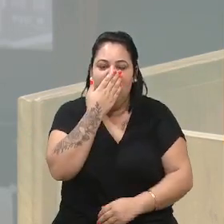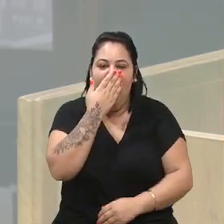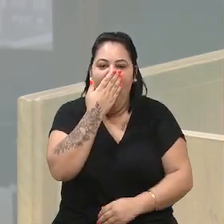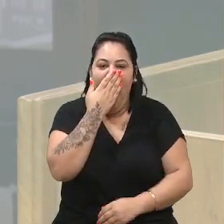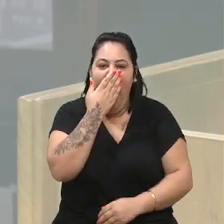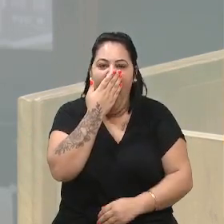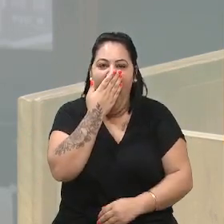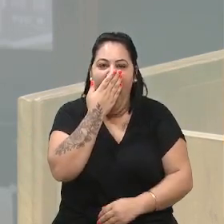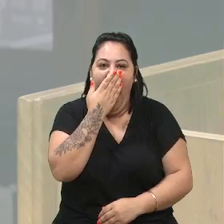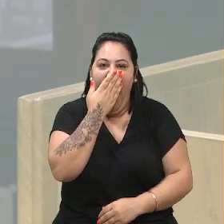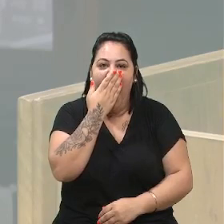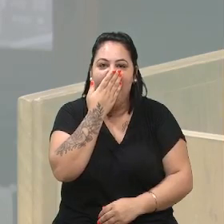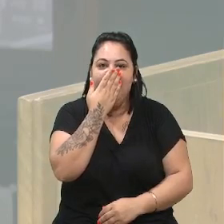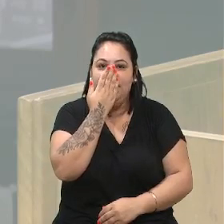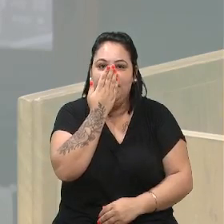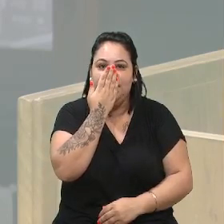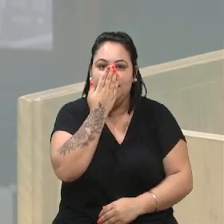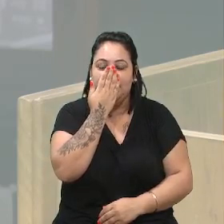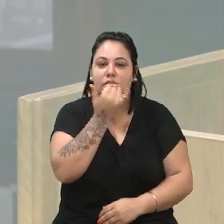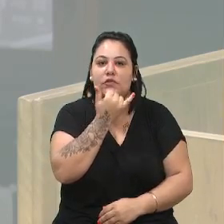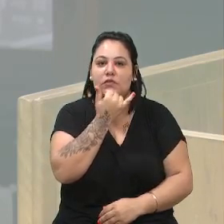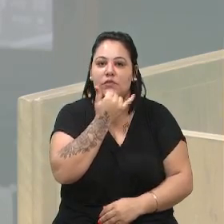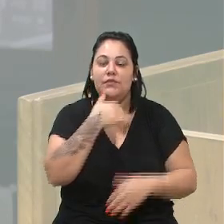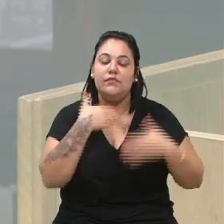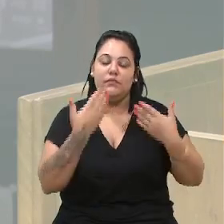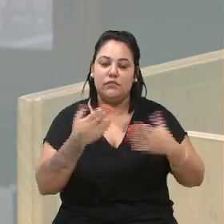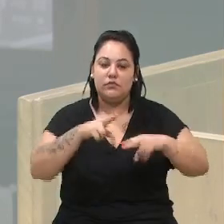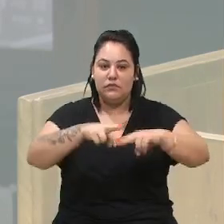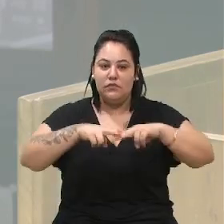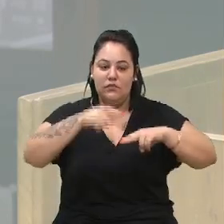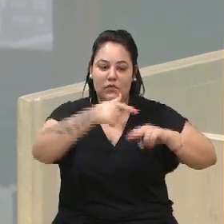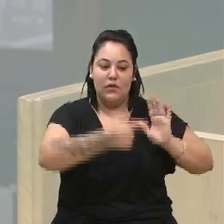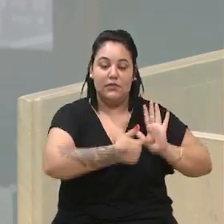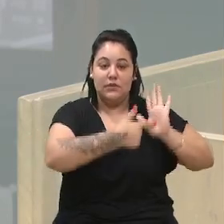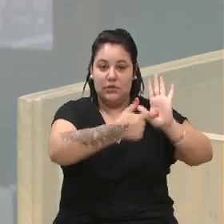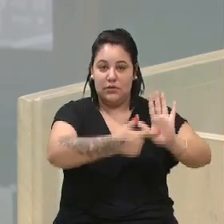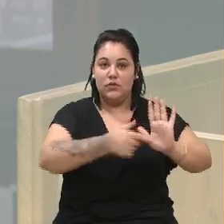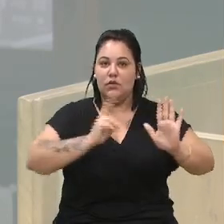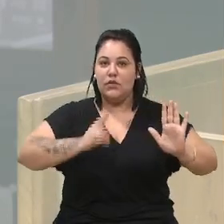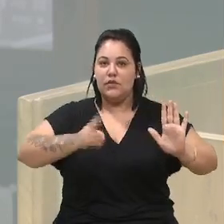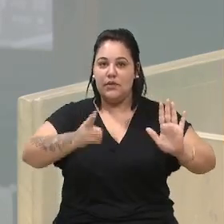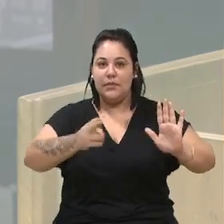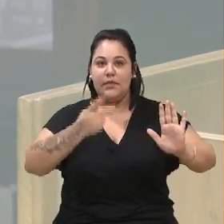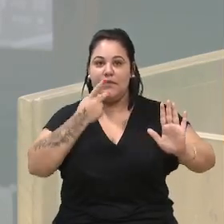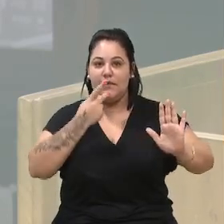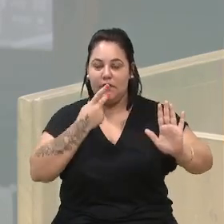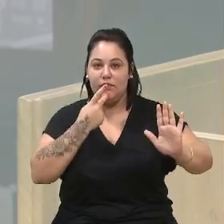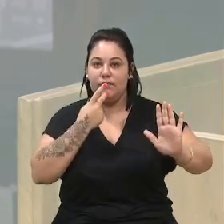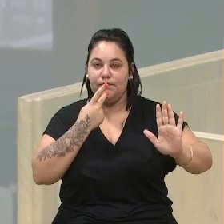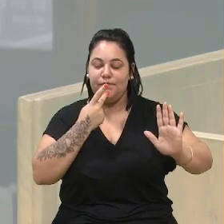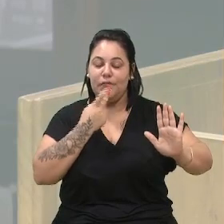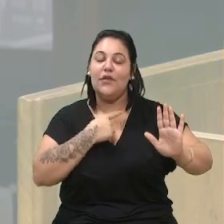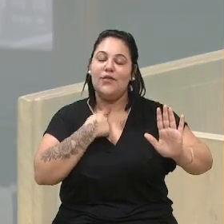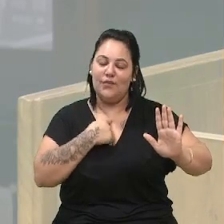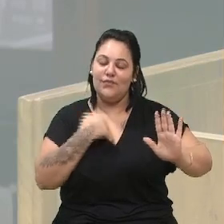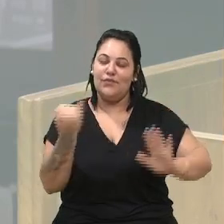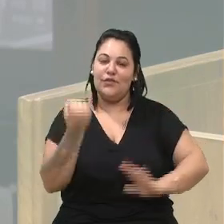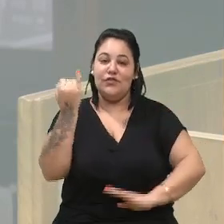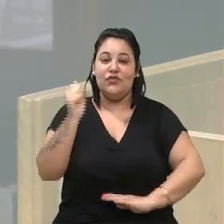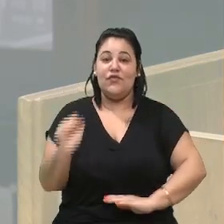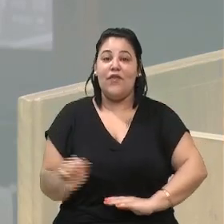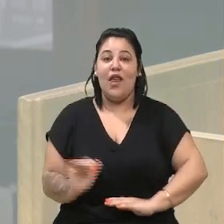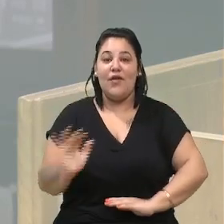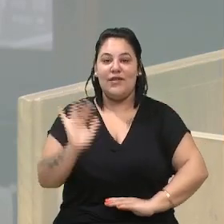Então, fruto desta apresentação, eu sempre gosto de valorizar esse trabalho